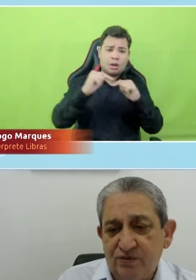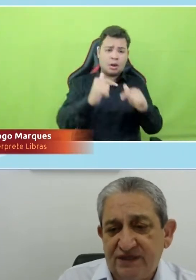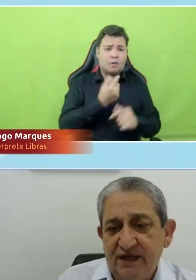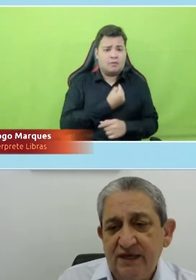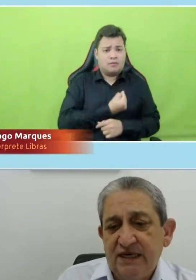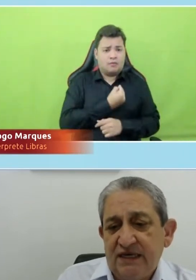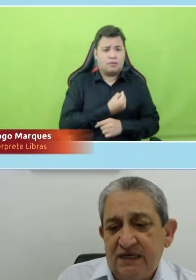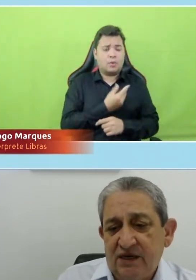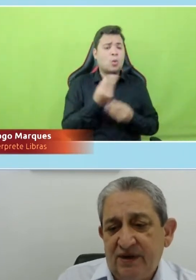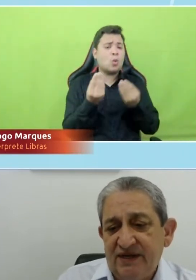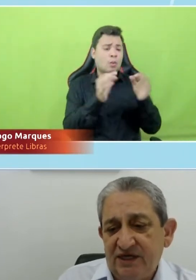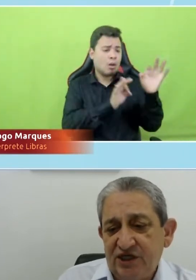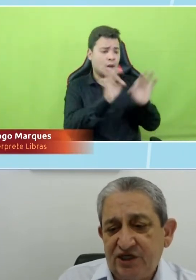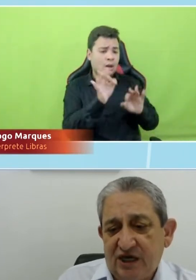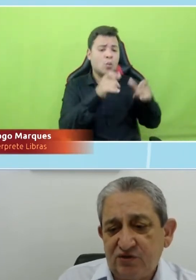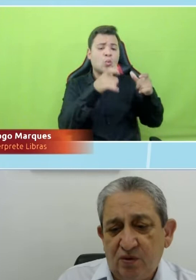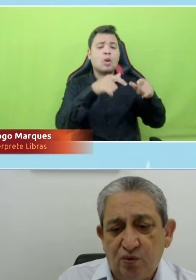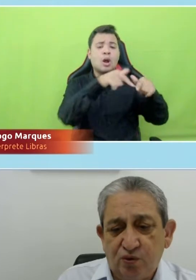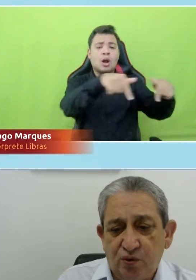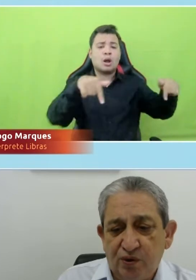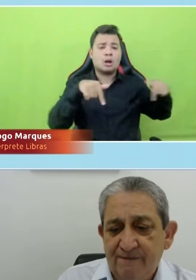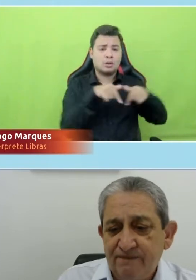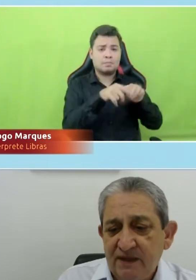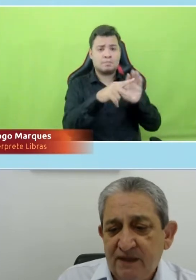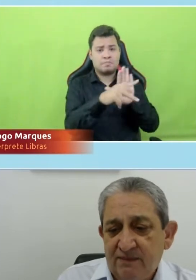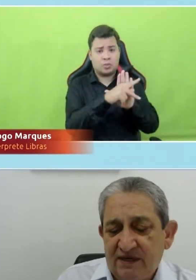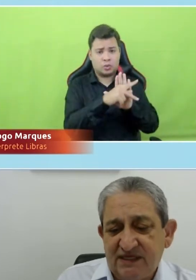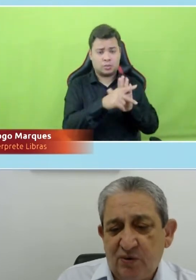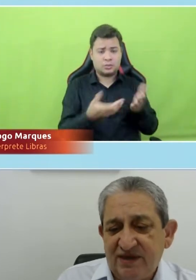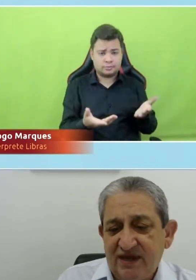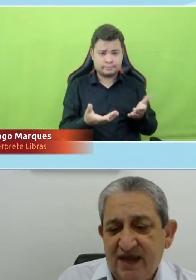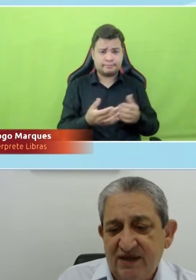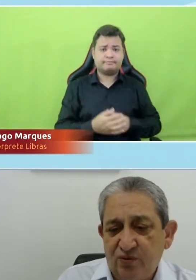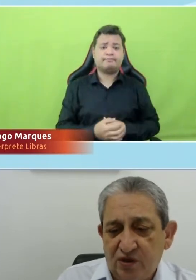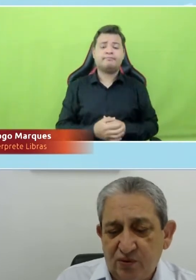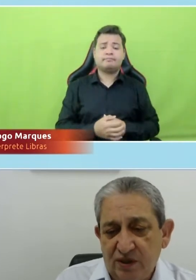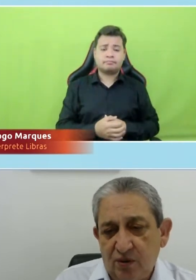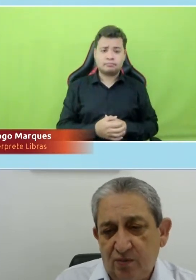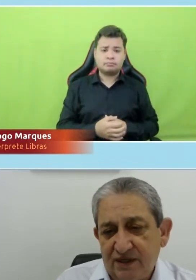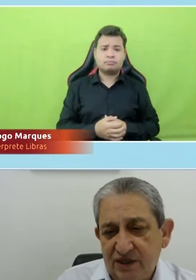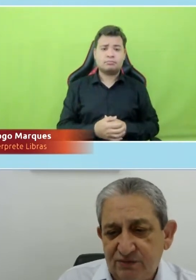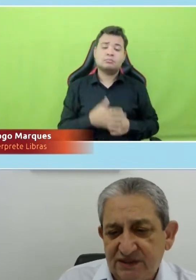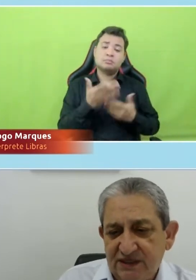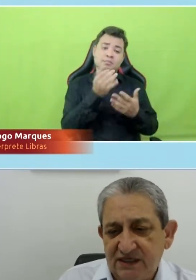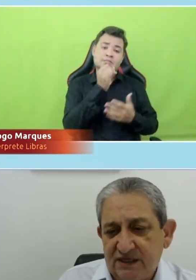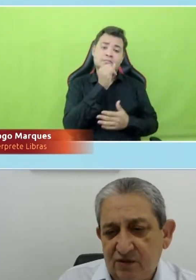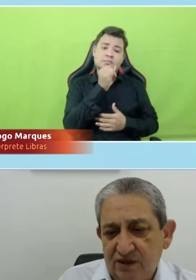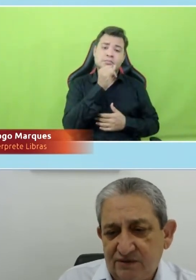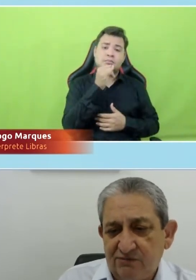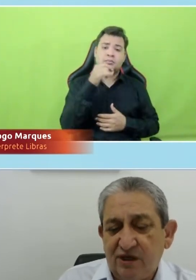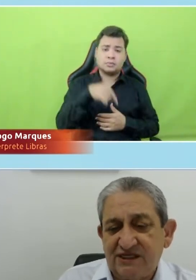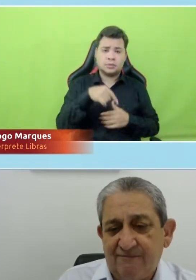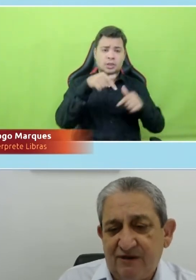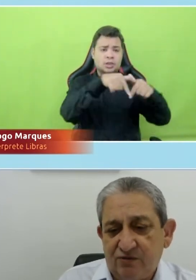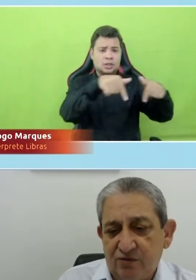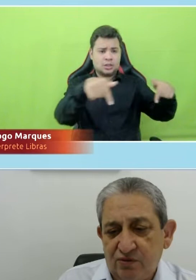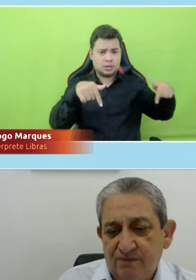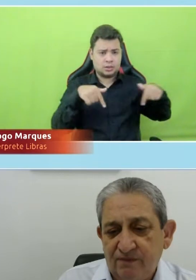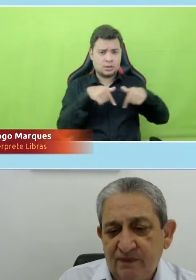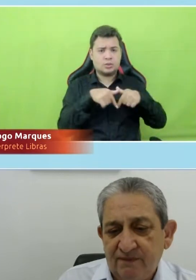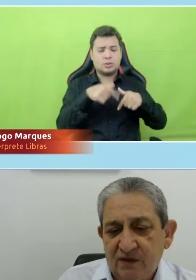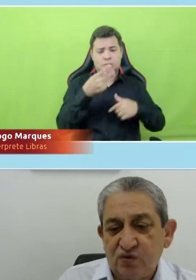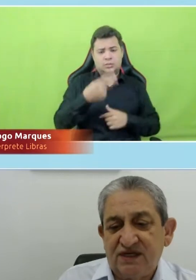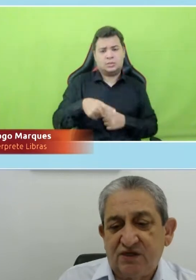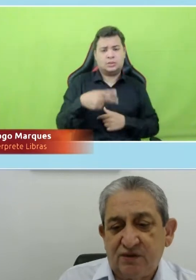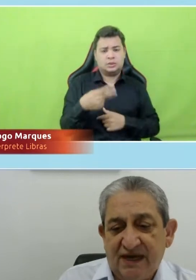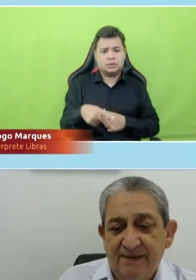quilombos, né? Então, aí a gente traz uma cultura, para se ter uma ideia, o nosso quilombo aqui de Mesquita, que nós fizemos o lançamento